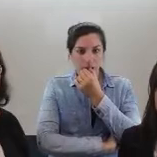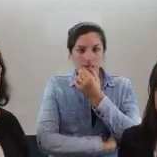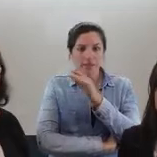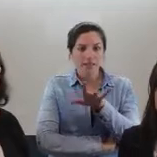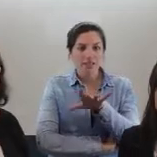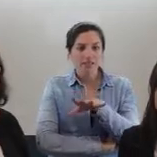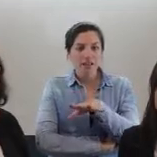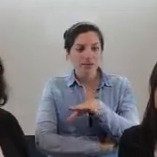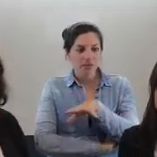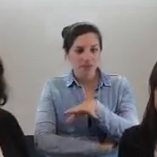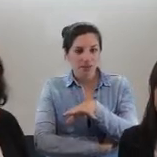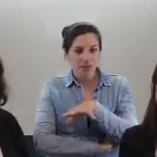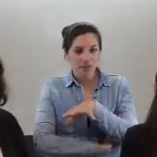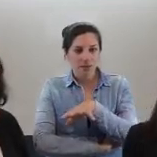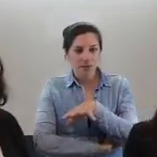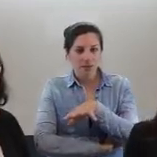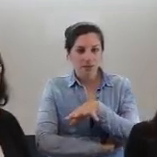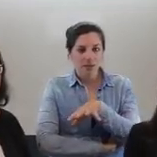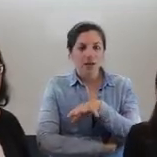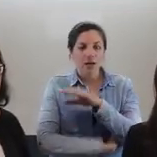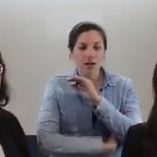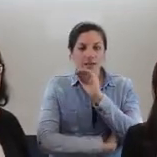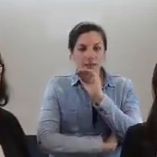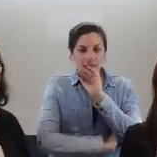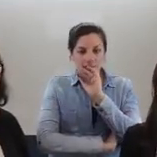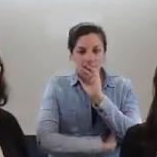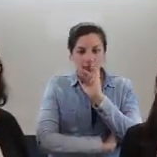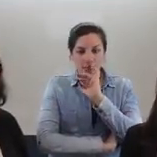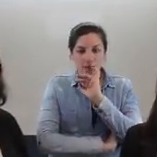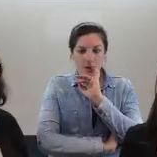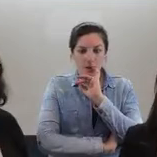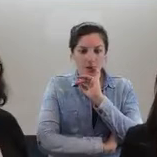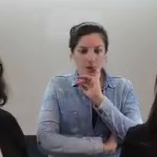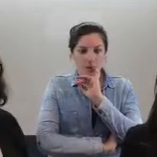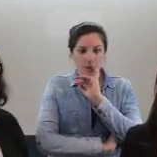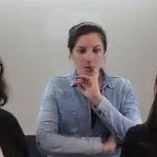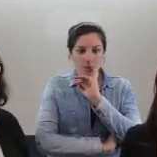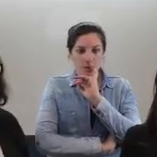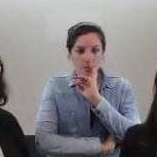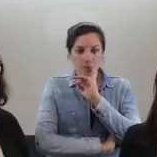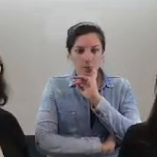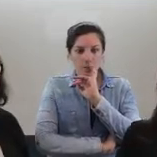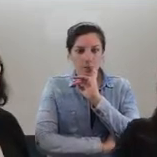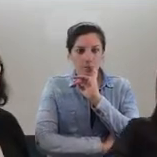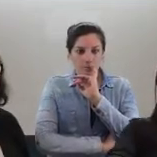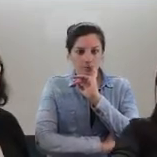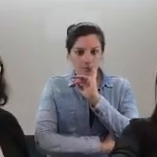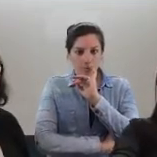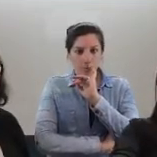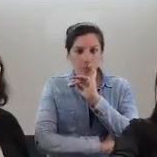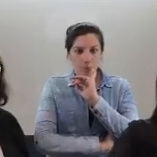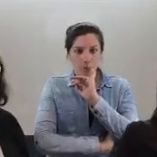Para periódicos. Daí acessa a revista. Acessa a revista. Ah, tá. Daí tem acesso, né? Nesse caso aqui, tem